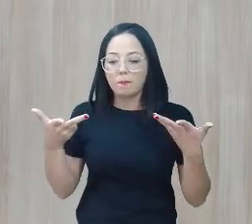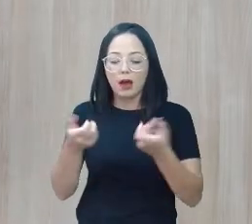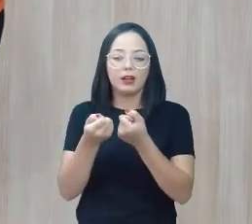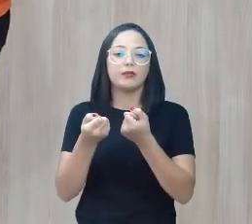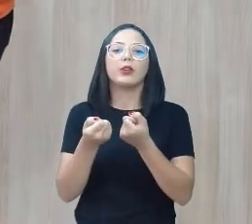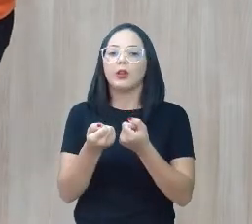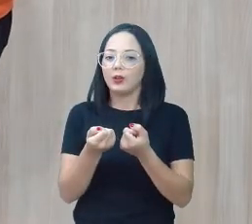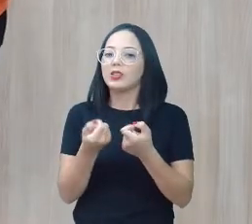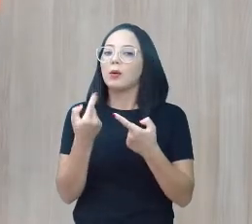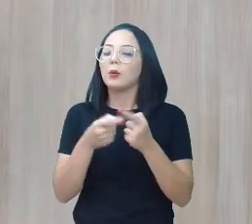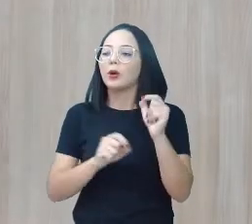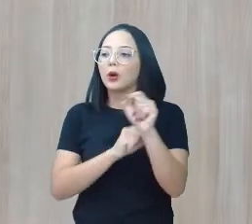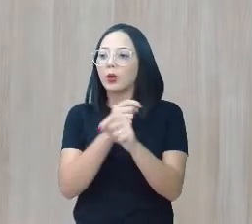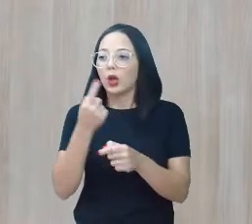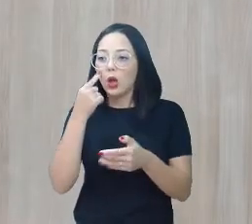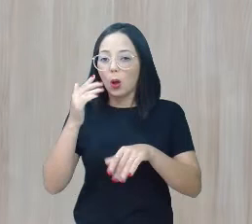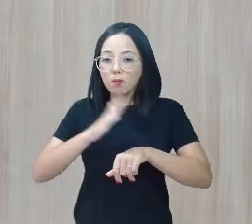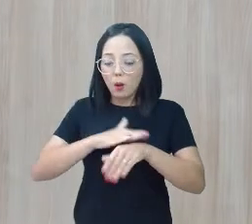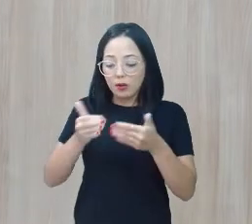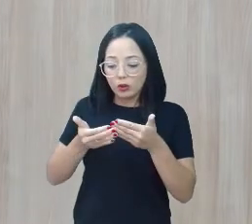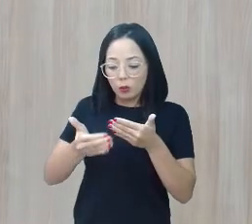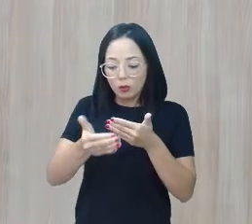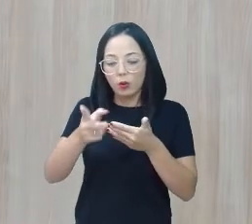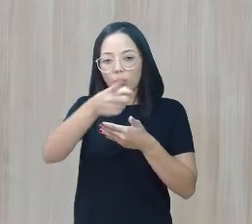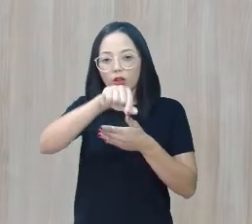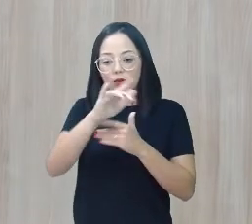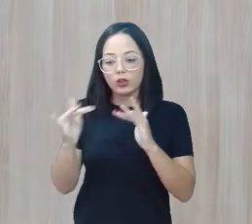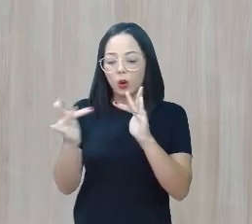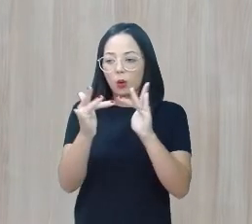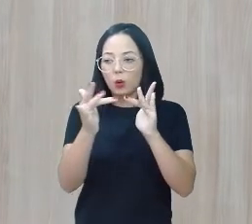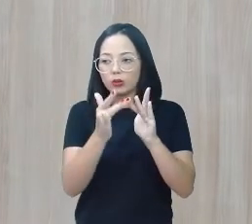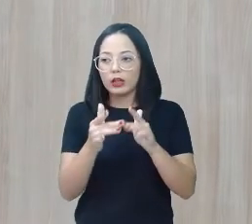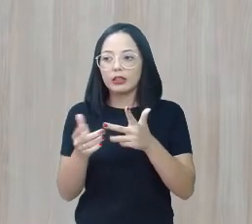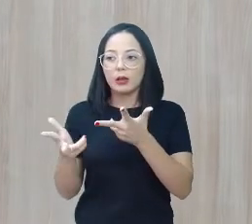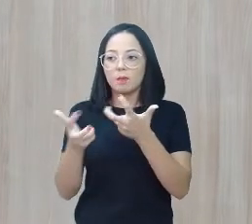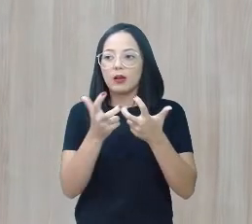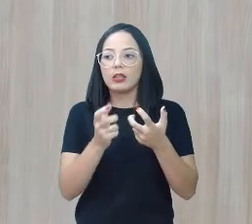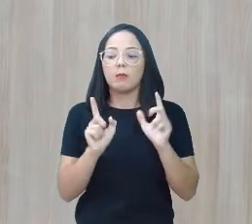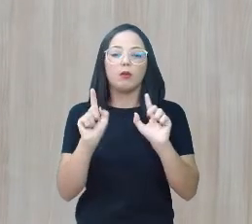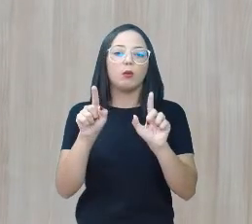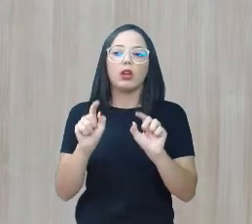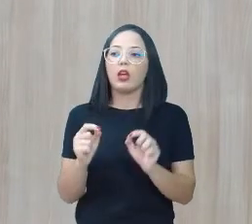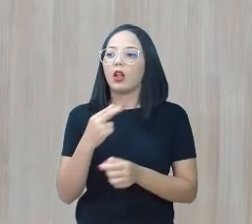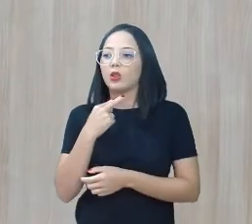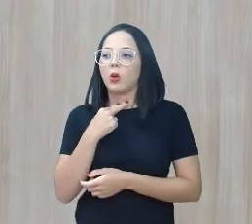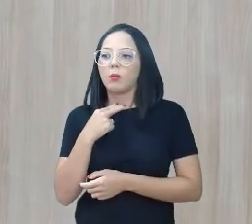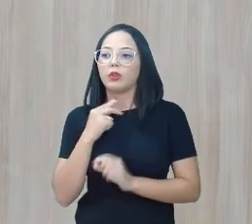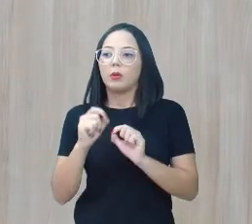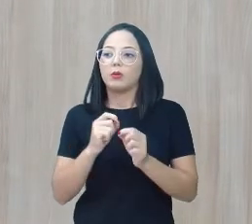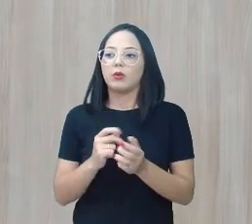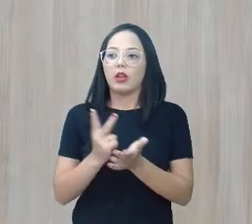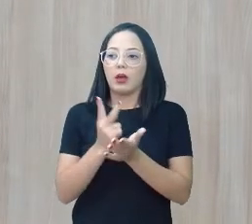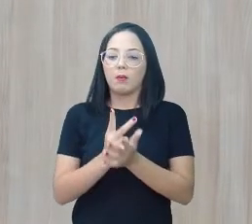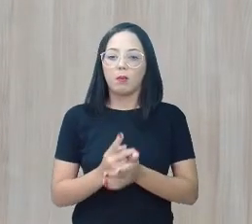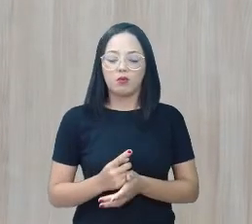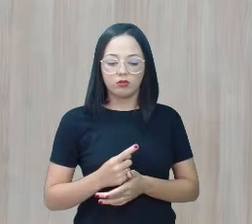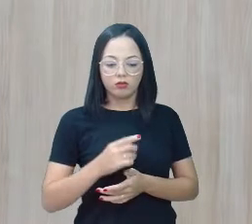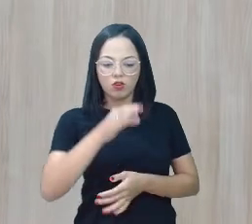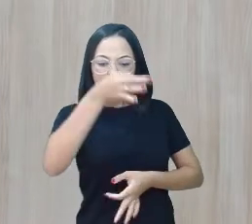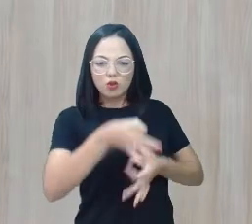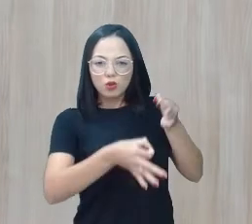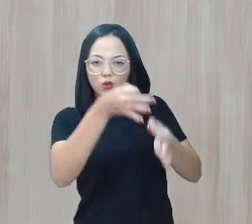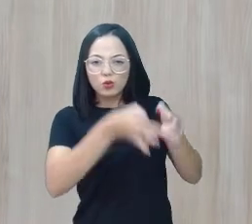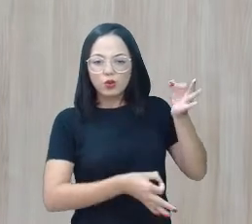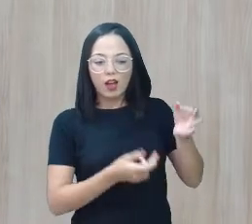aí. Porque a partir do momento que você tem esse contato e você percebe, nós não podemos apontar que a pessoa